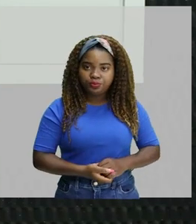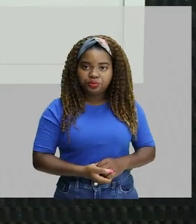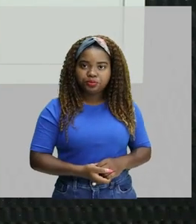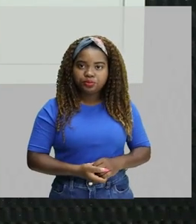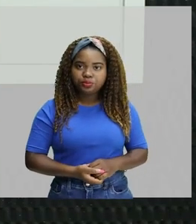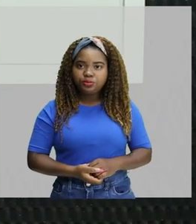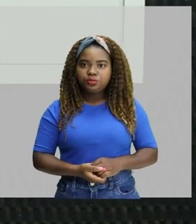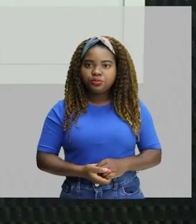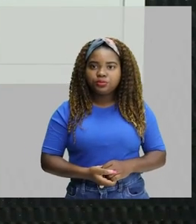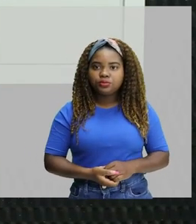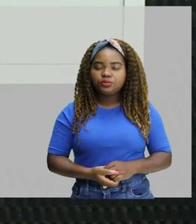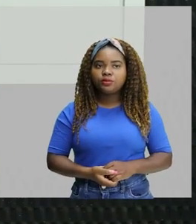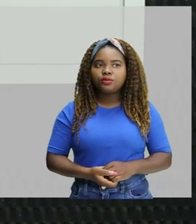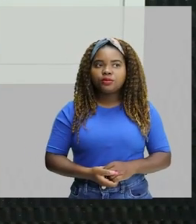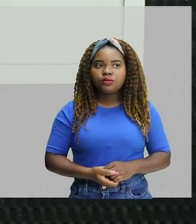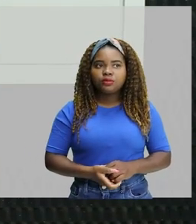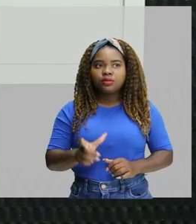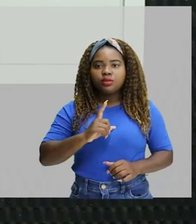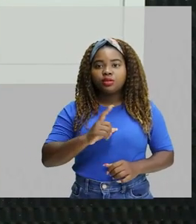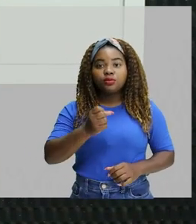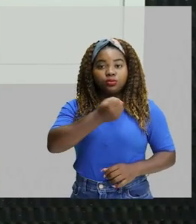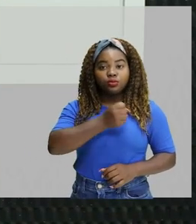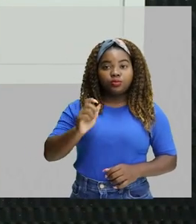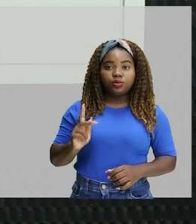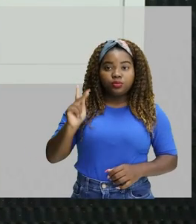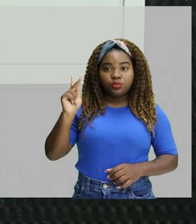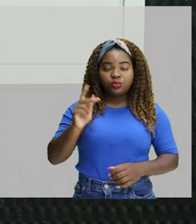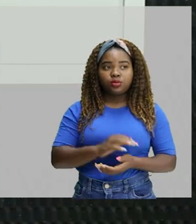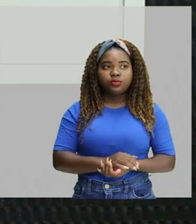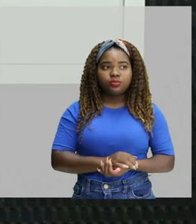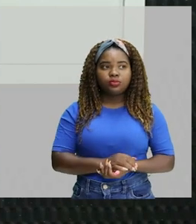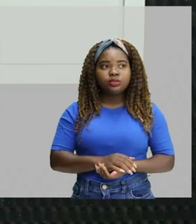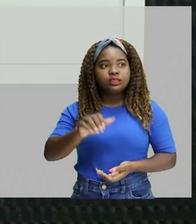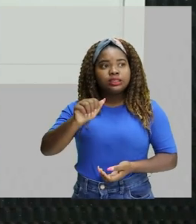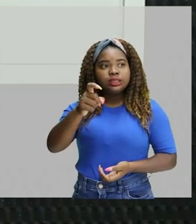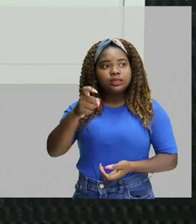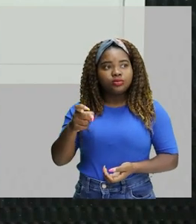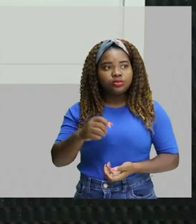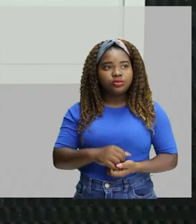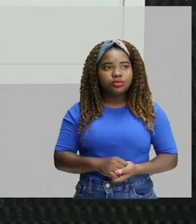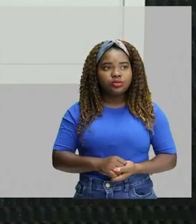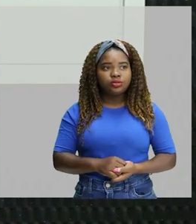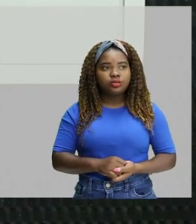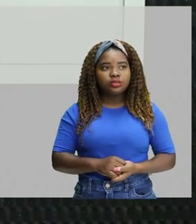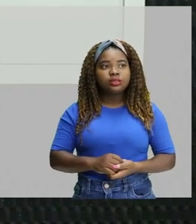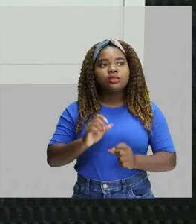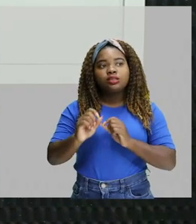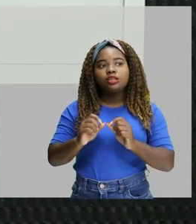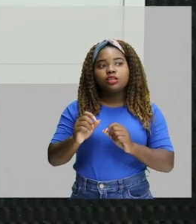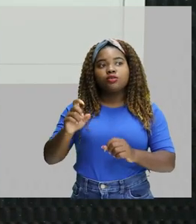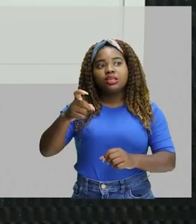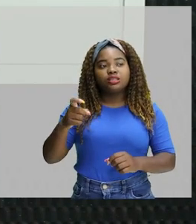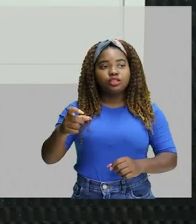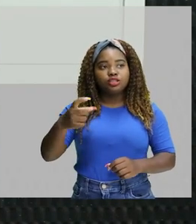diz obter o valor de k de modo que a x que é x qu -